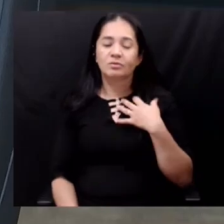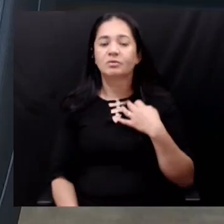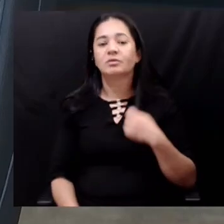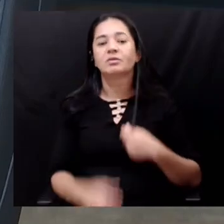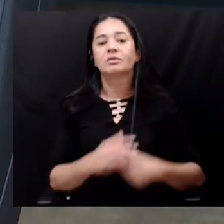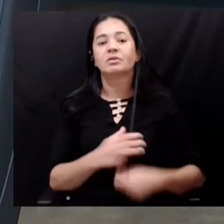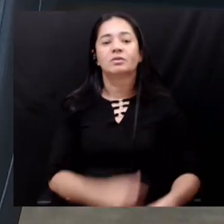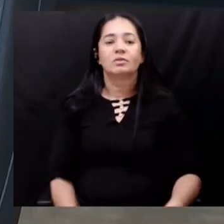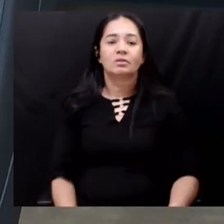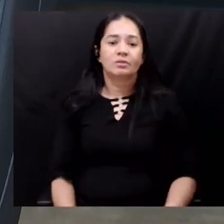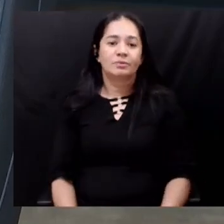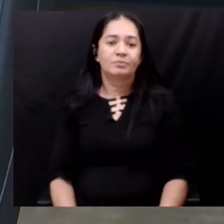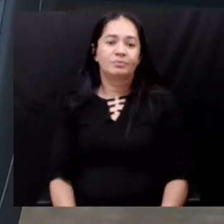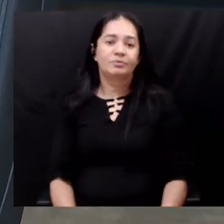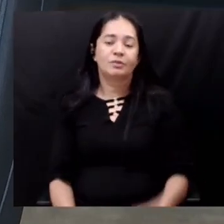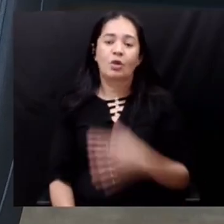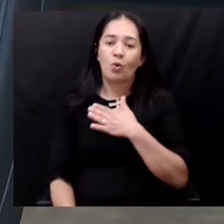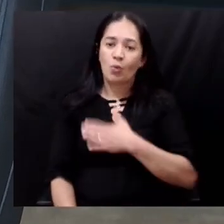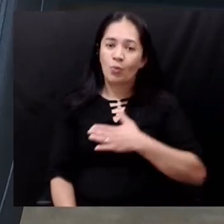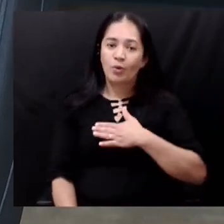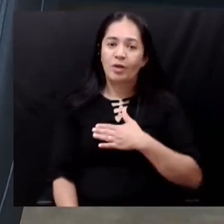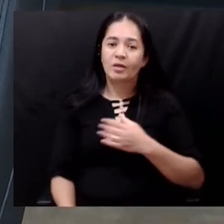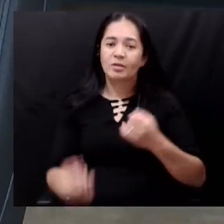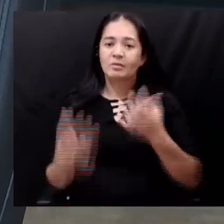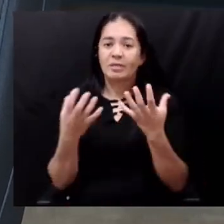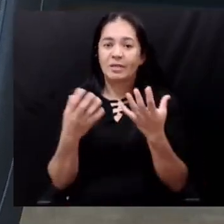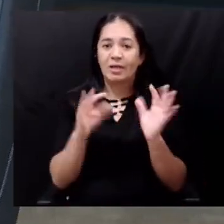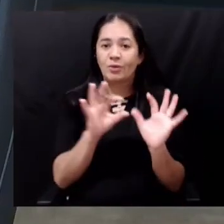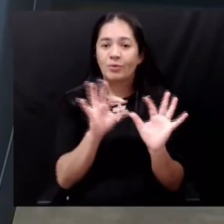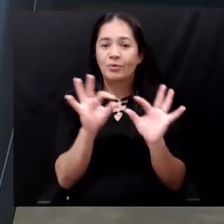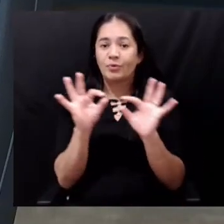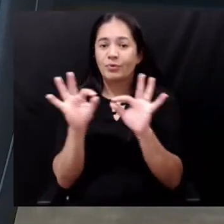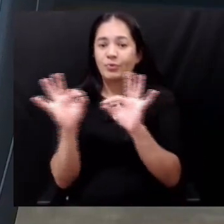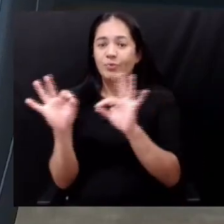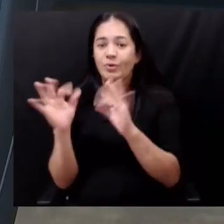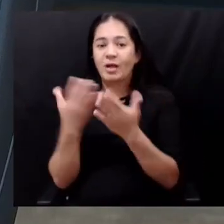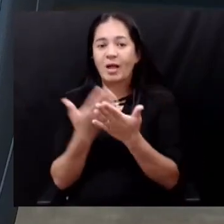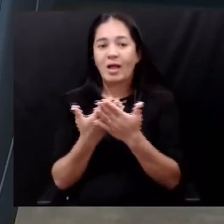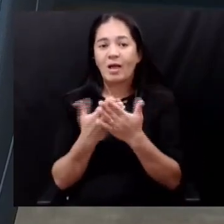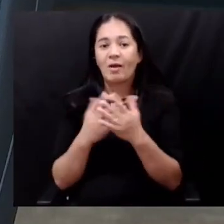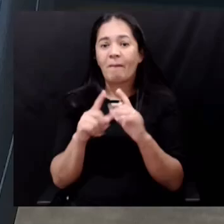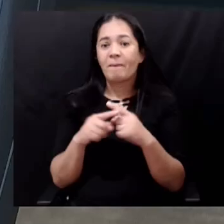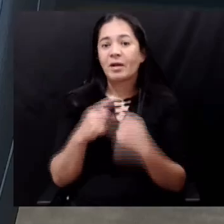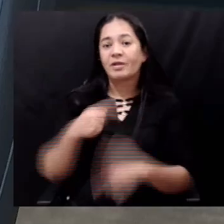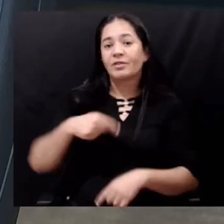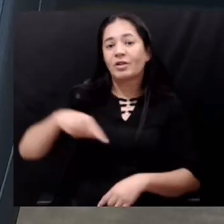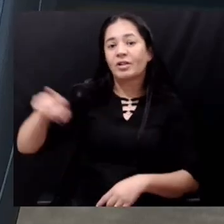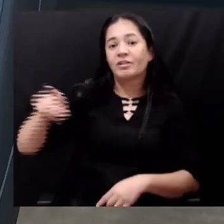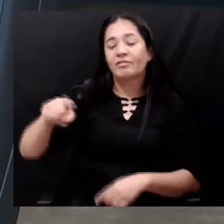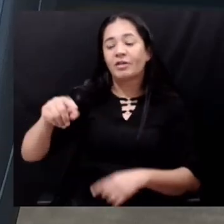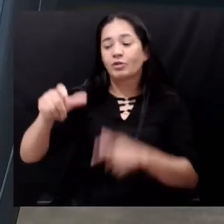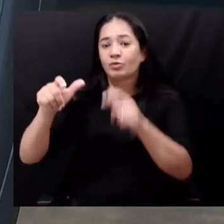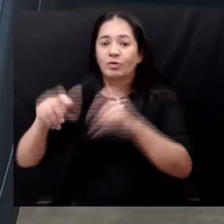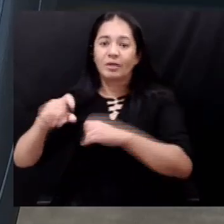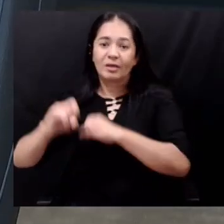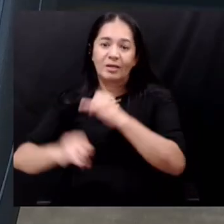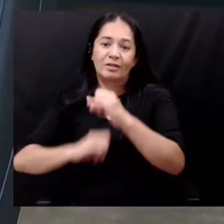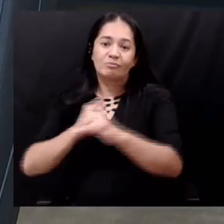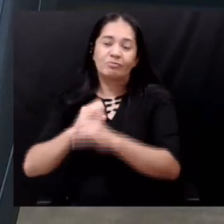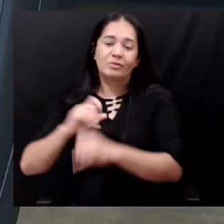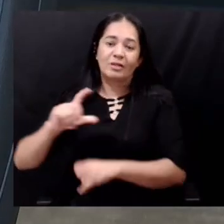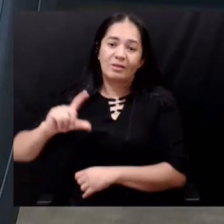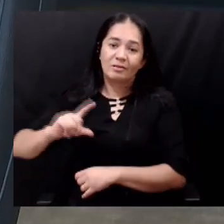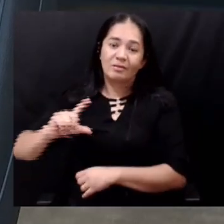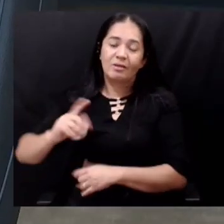legal, e dizendo que eles assistem à aula, só que é quando eles vão para onde tem internet, eles baixam as aulas. E